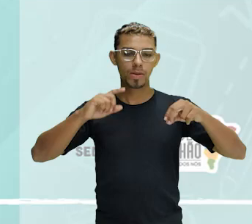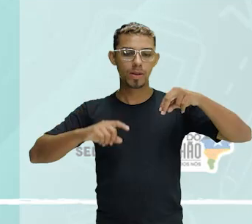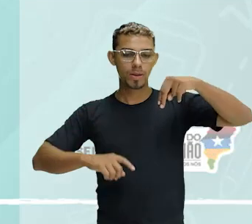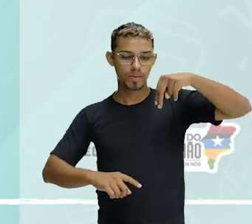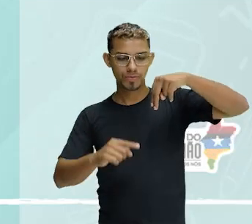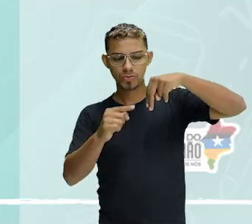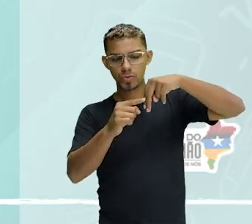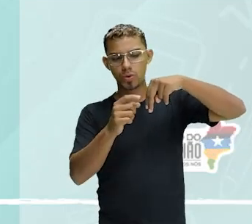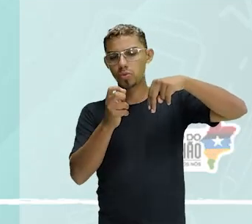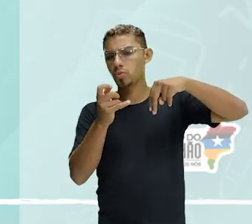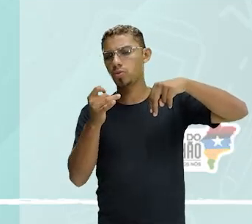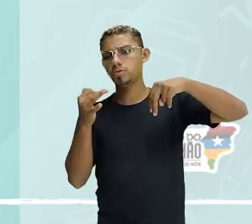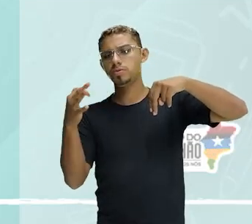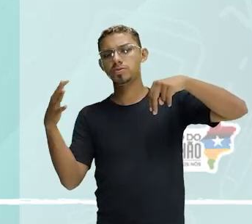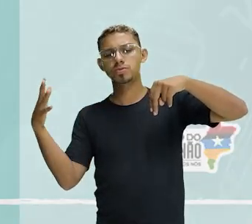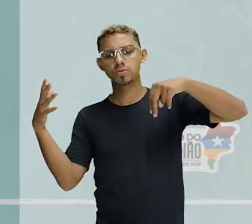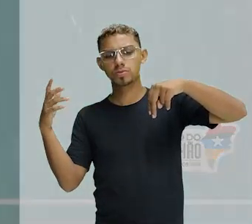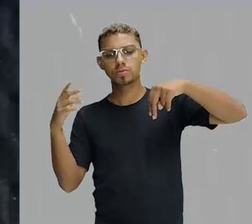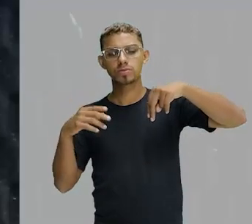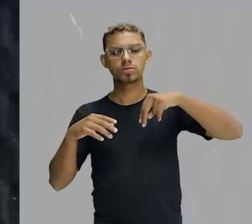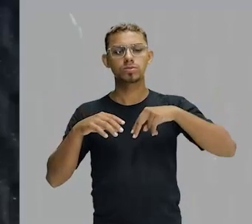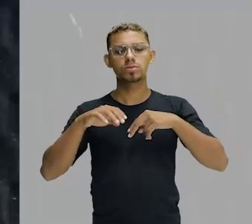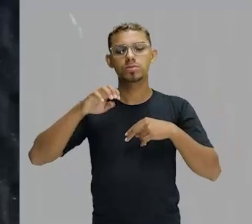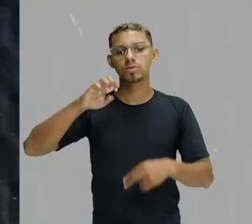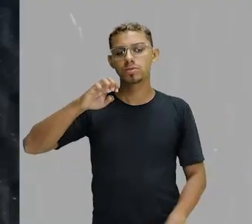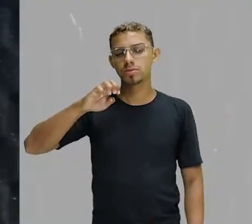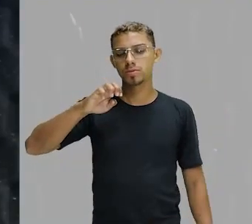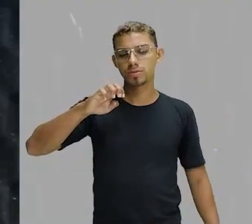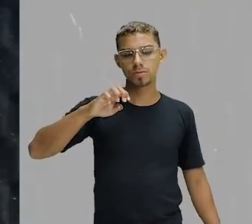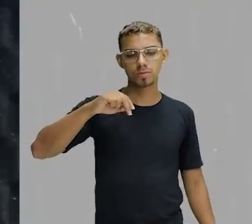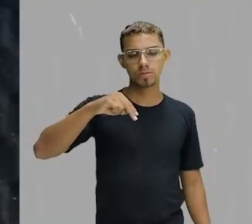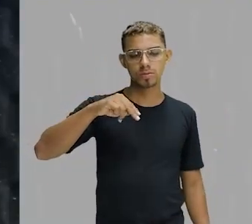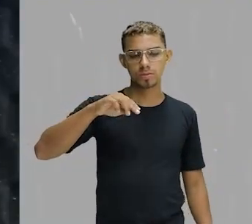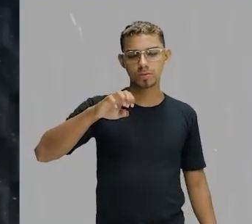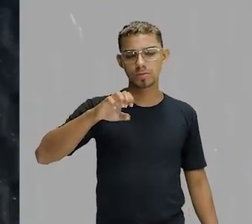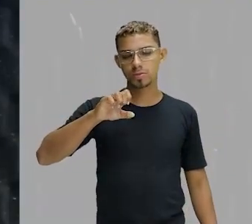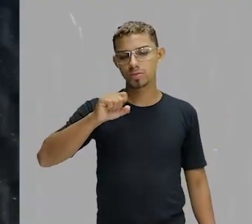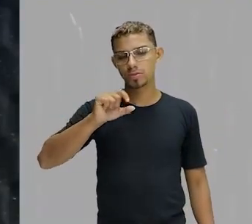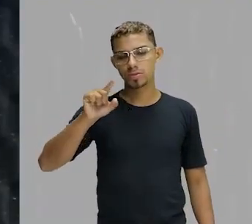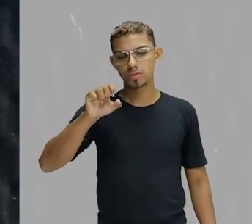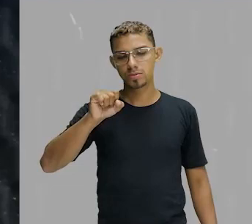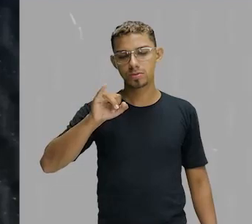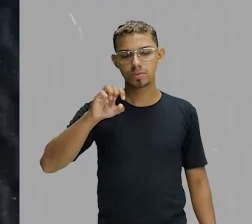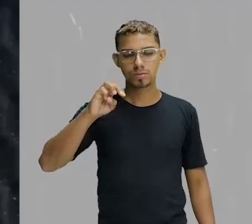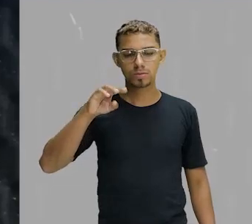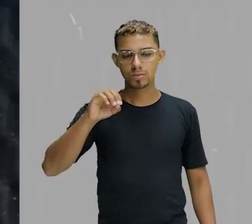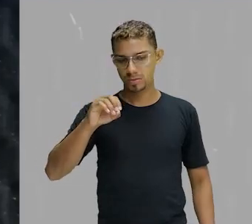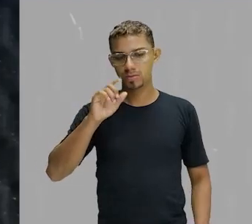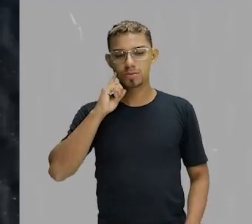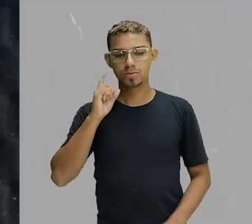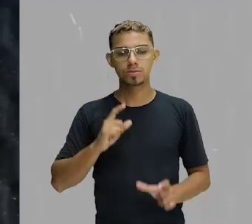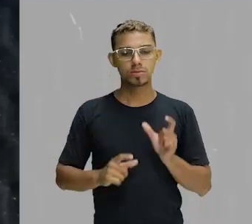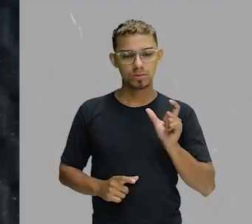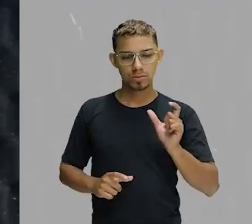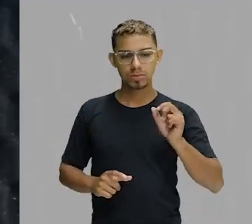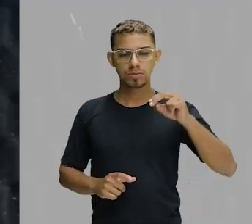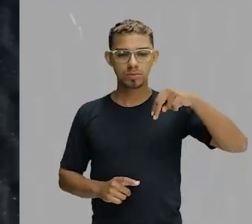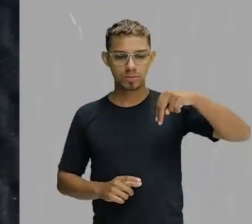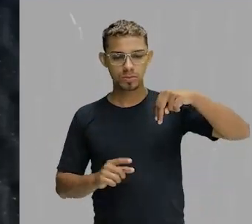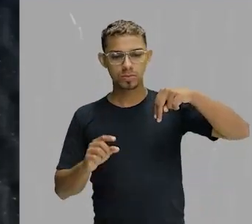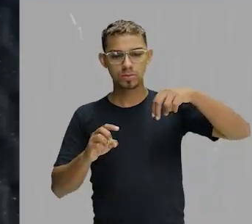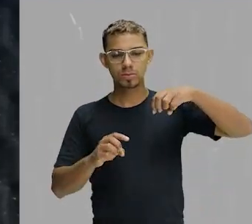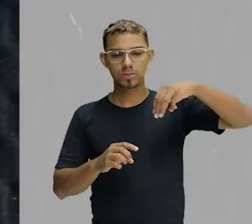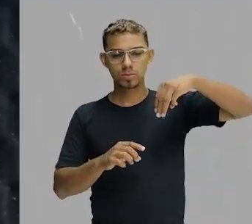N, então lá no enésimo período, eu quero escrever esse montante. Então, montante N vai